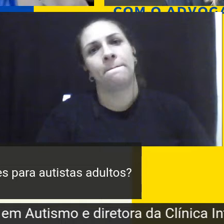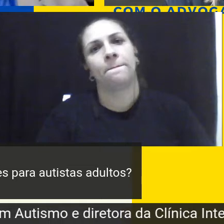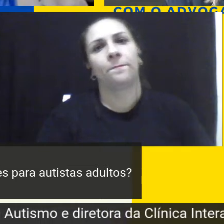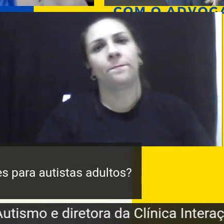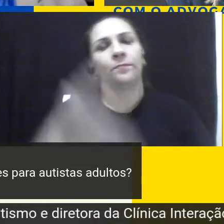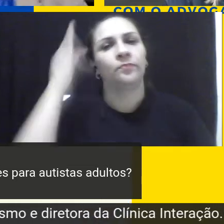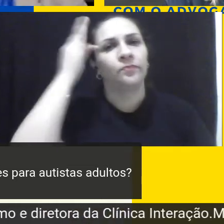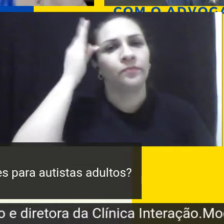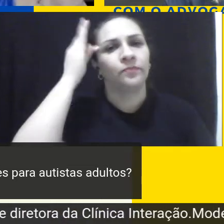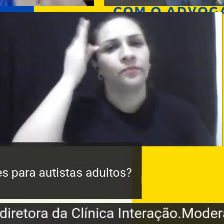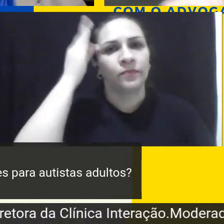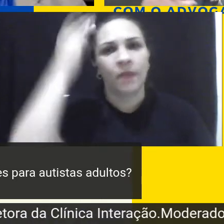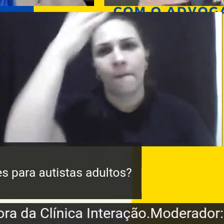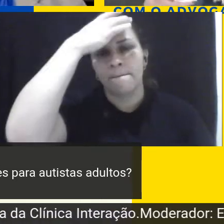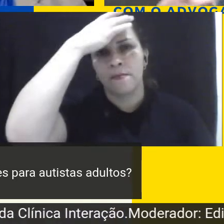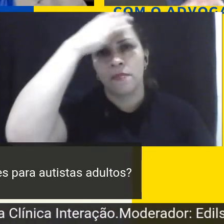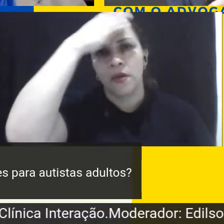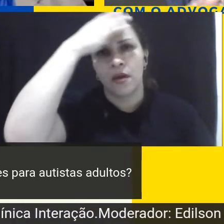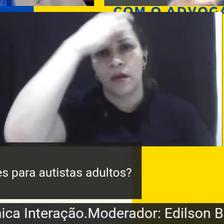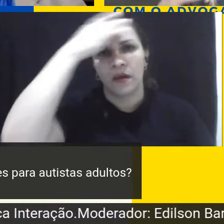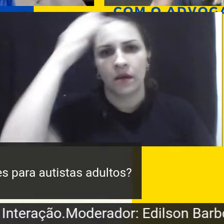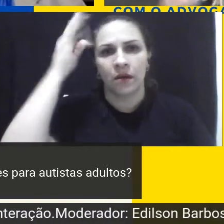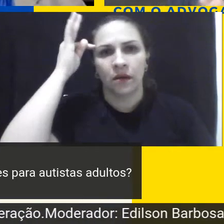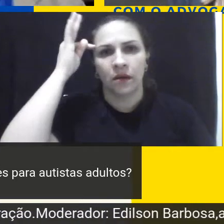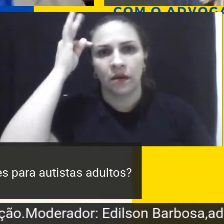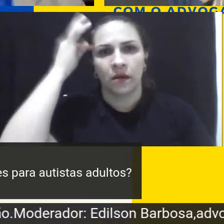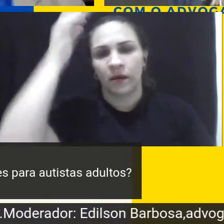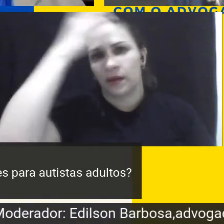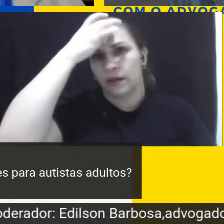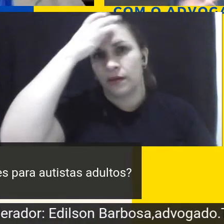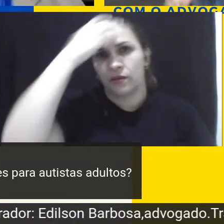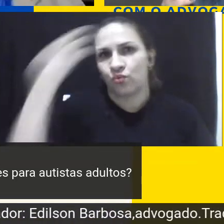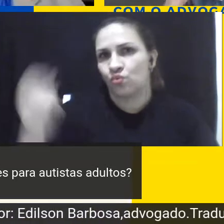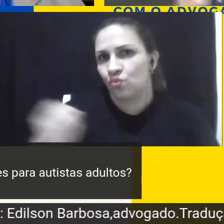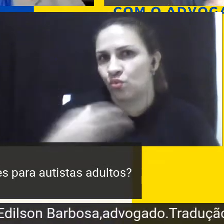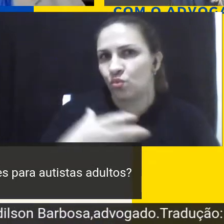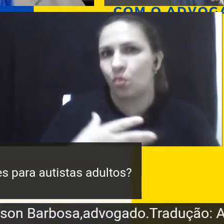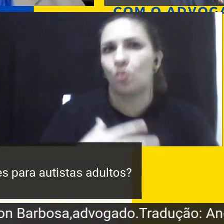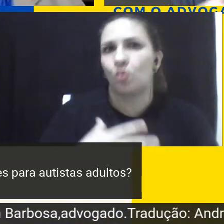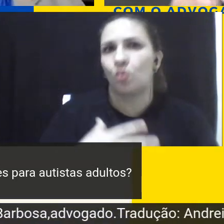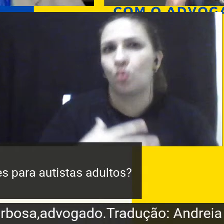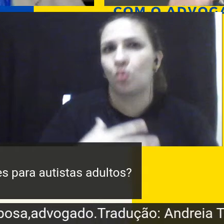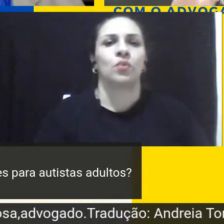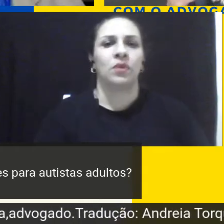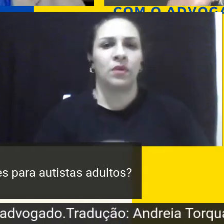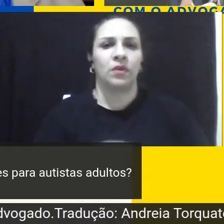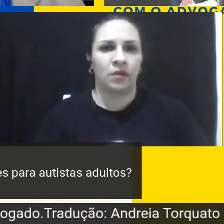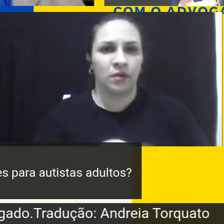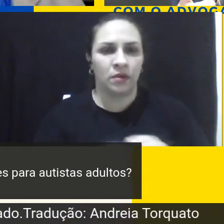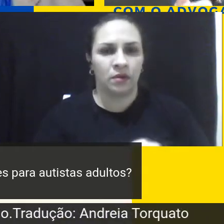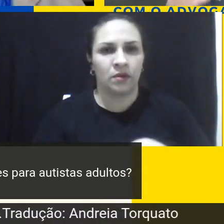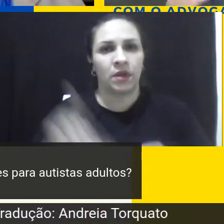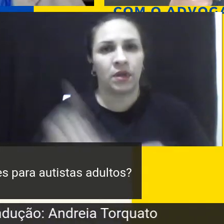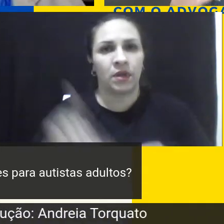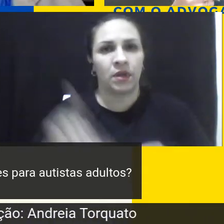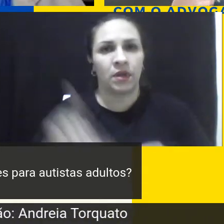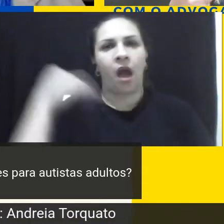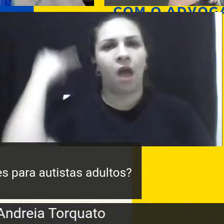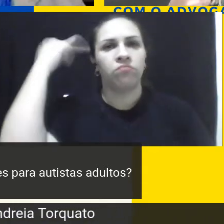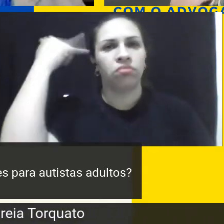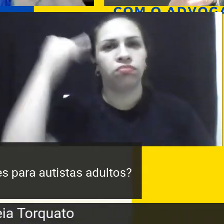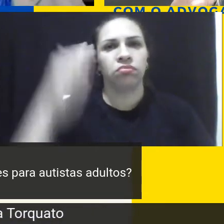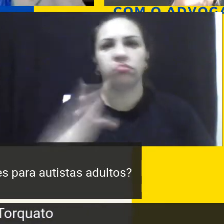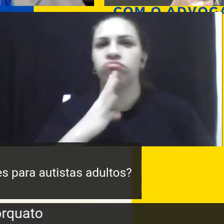da mente. Ela está chegando, uma novidade, a interação vai para Barcelona para trazer